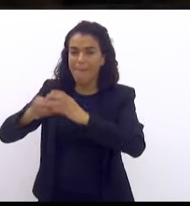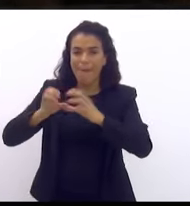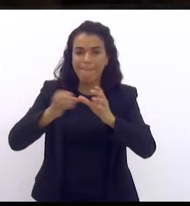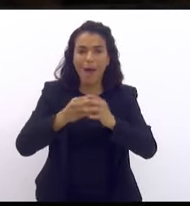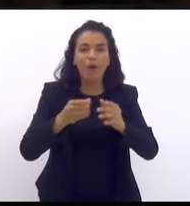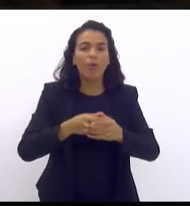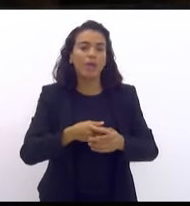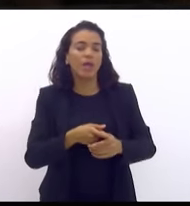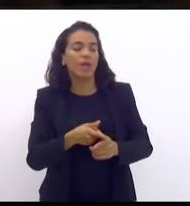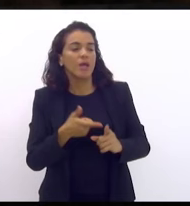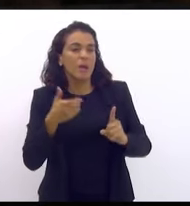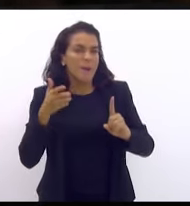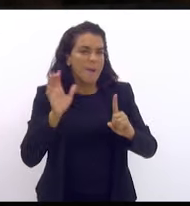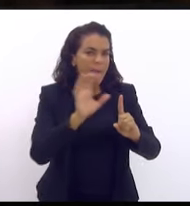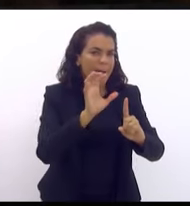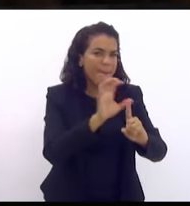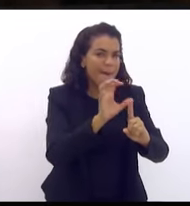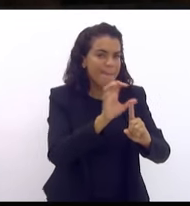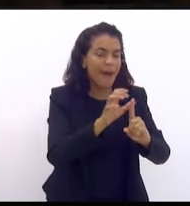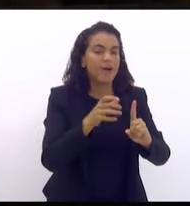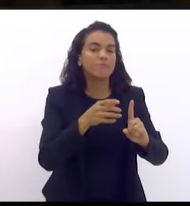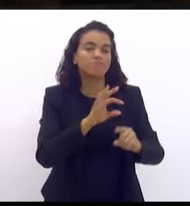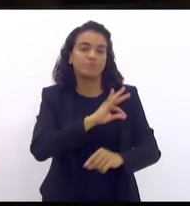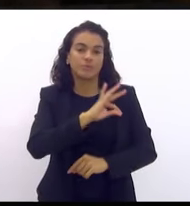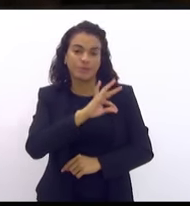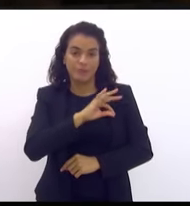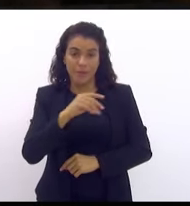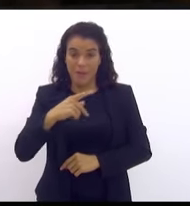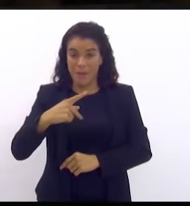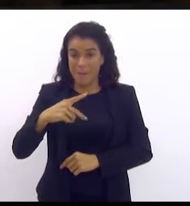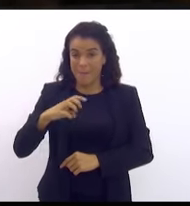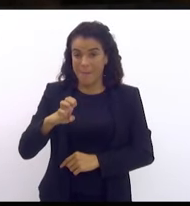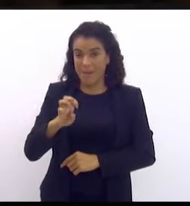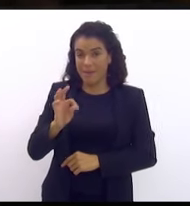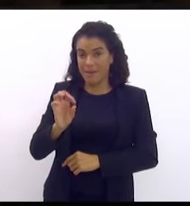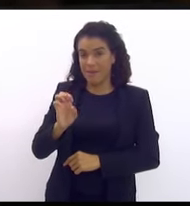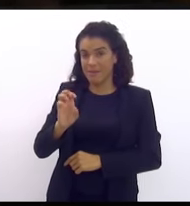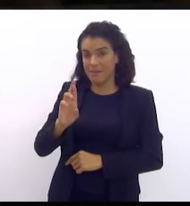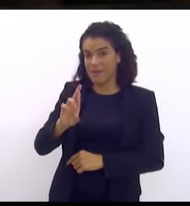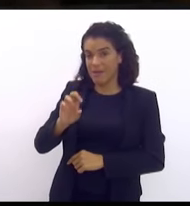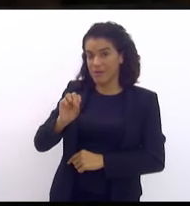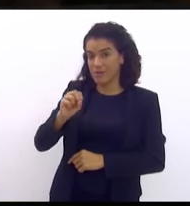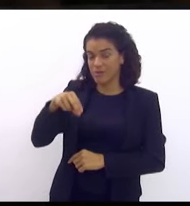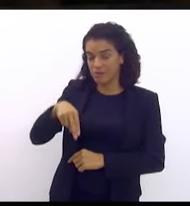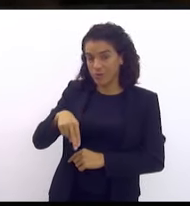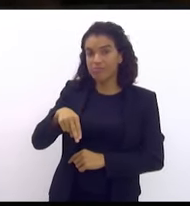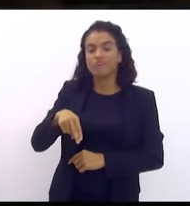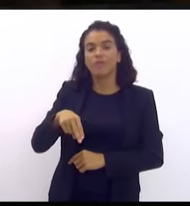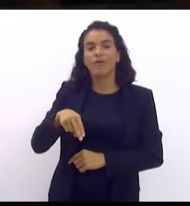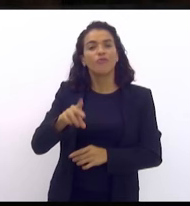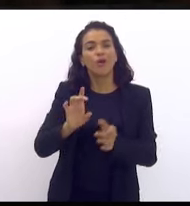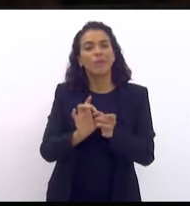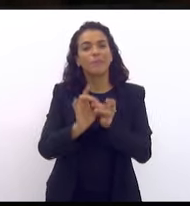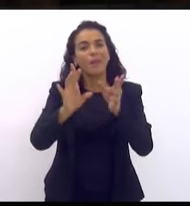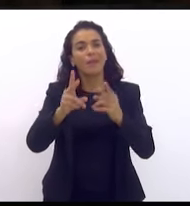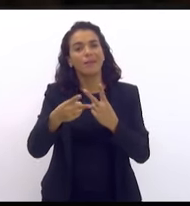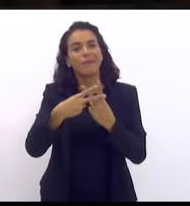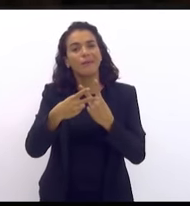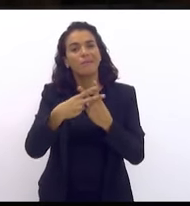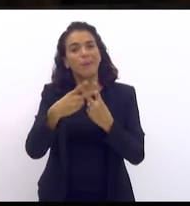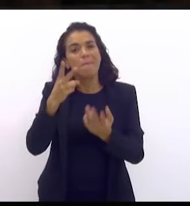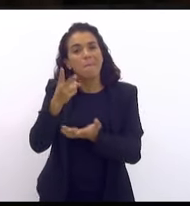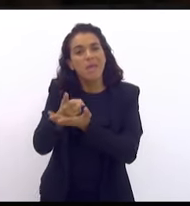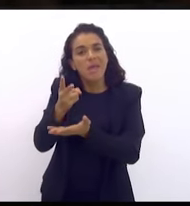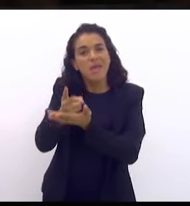policiais. Peterson Luiz de Almeida deixou o presídio na capital,